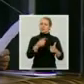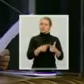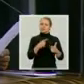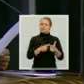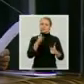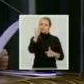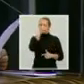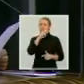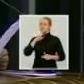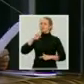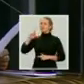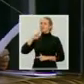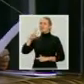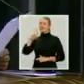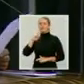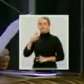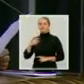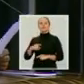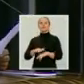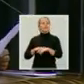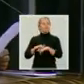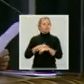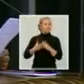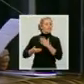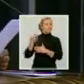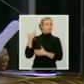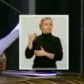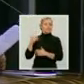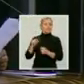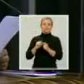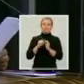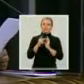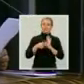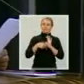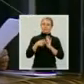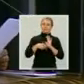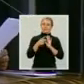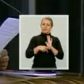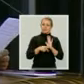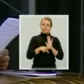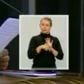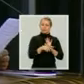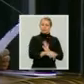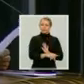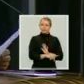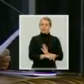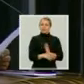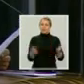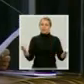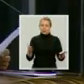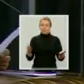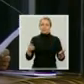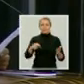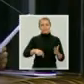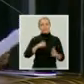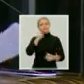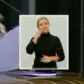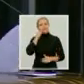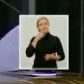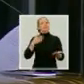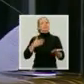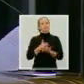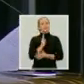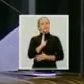reclamar. Nós conversamos muito, fizemos um projeto que, graças a Deus, esta casa aprovou,